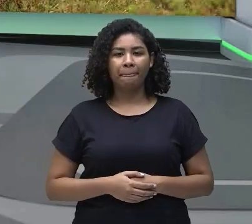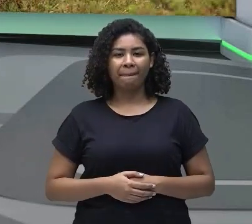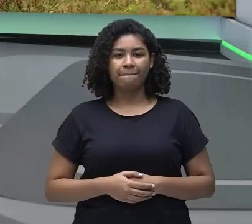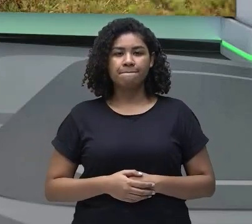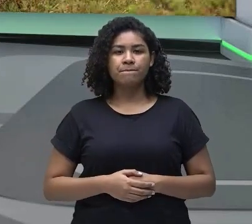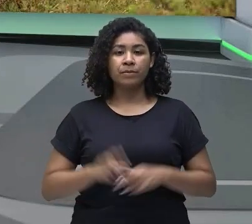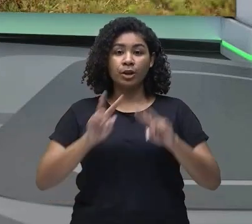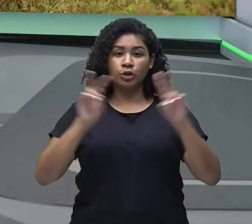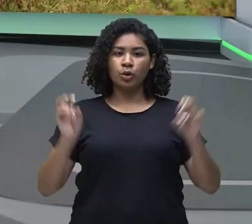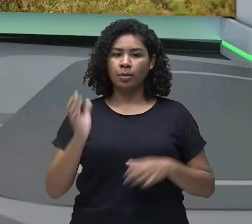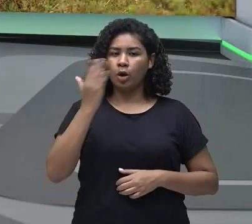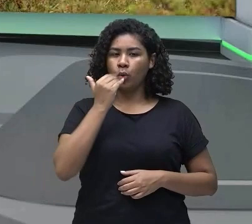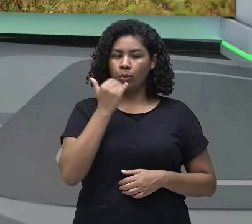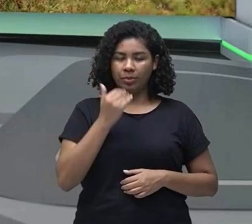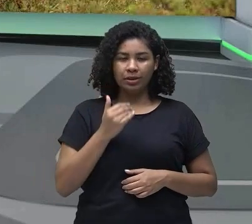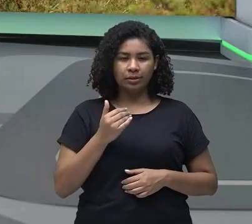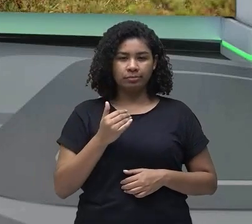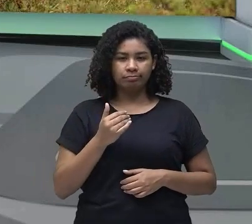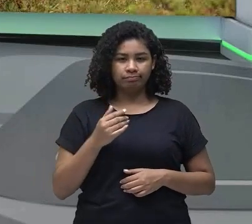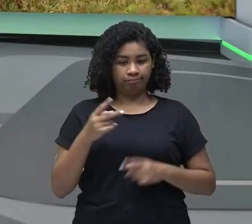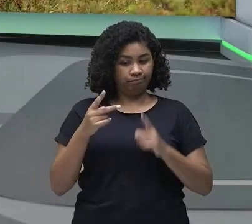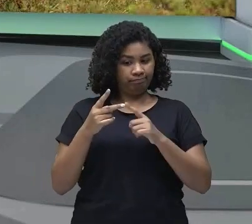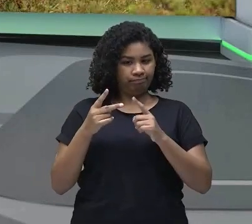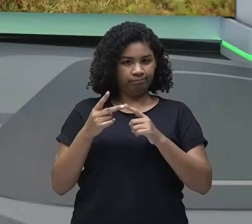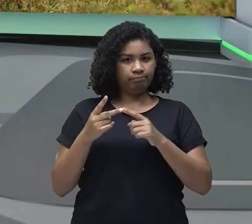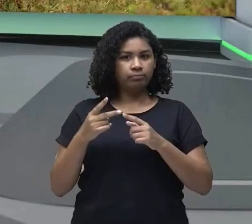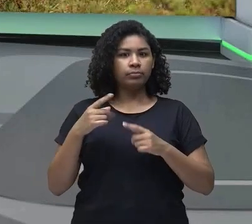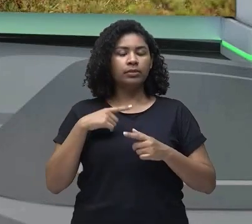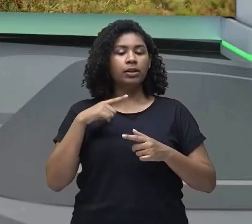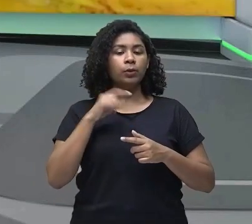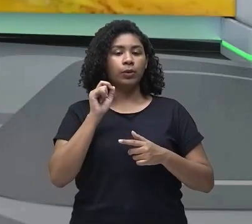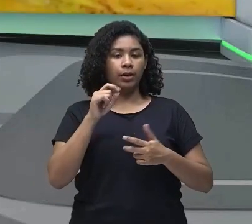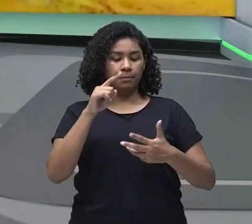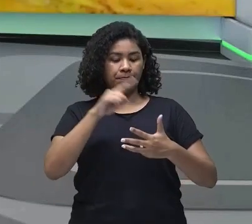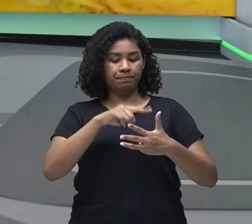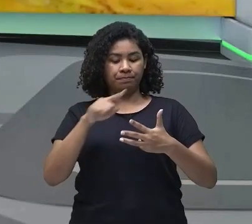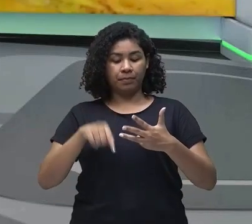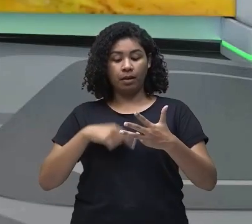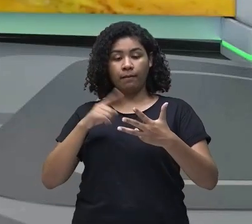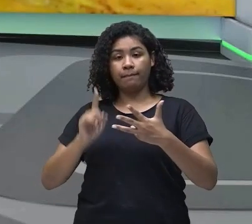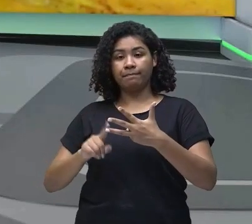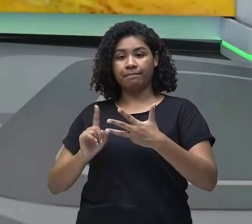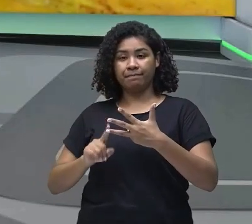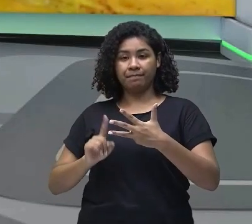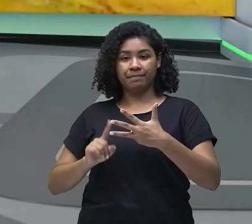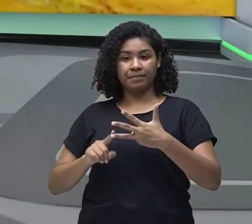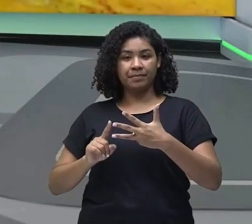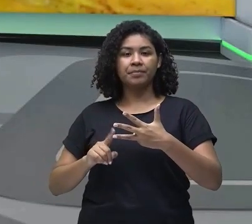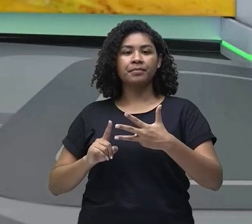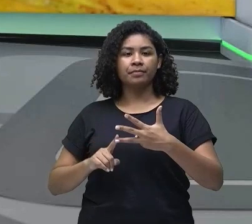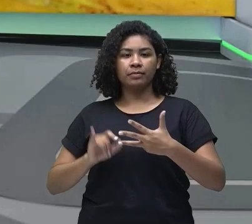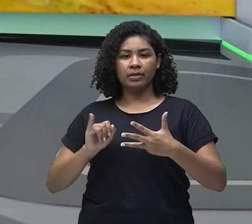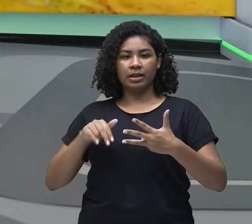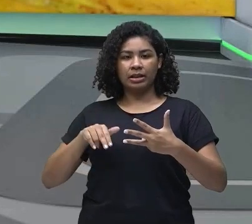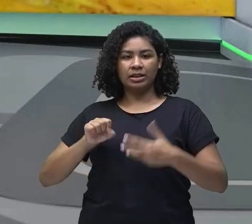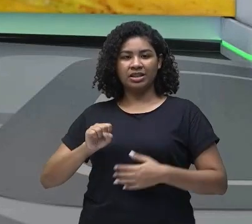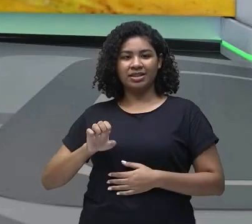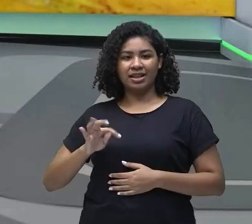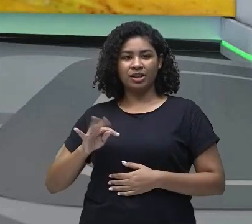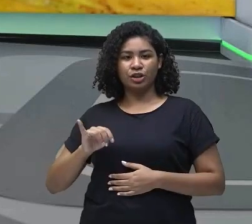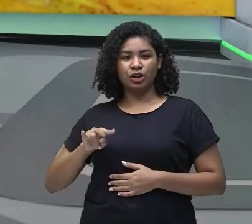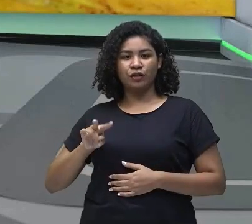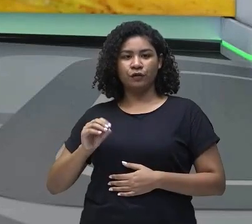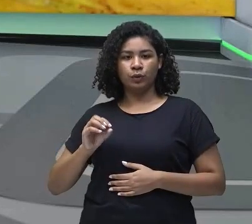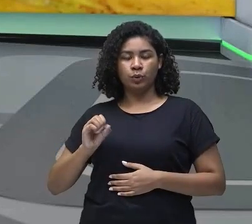a alimentação dos heterótrofos são os insetívoros. E aí a gente trouxe aqui um sapo, né,